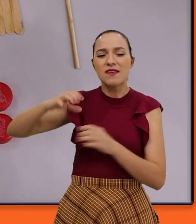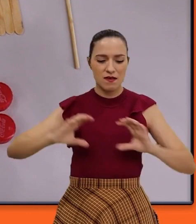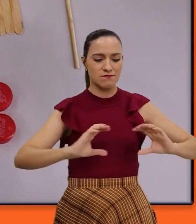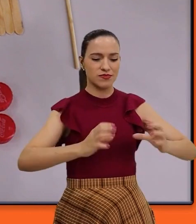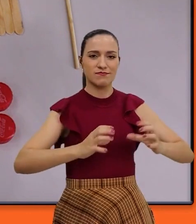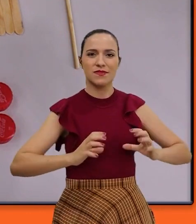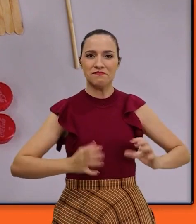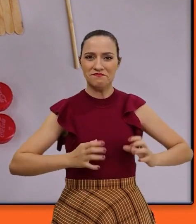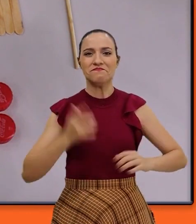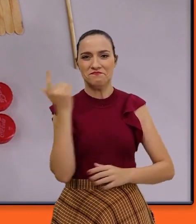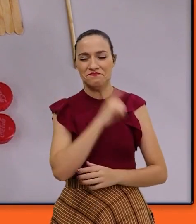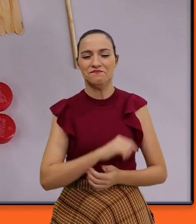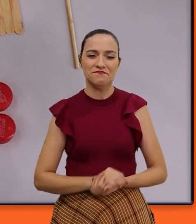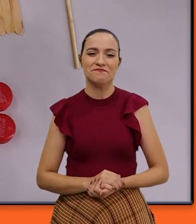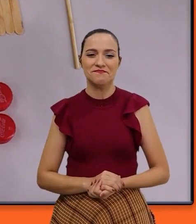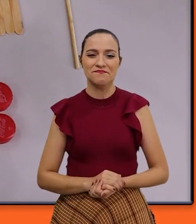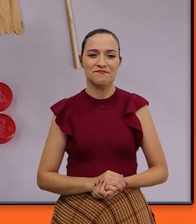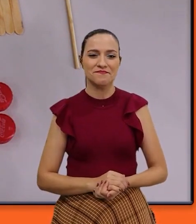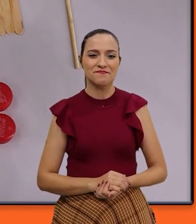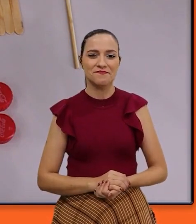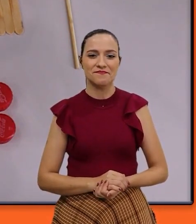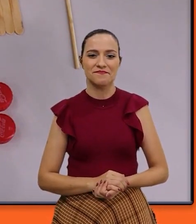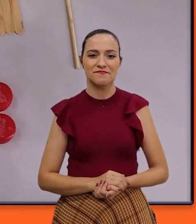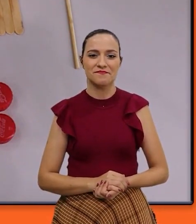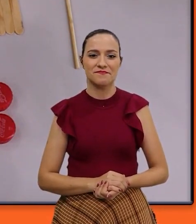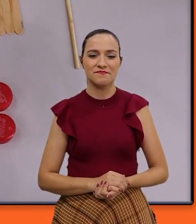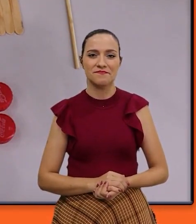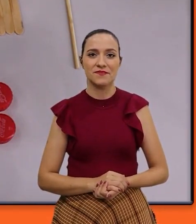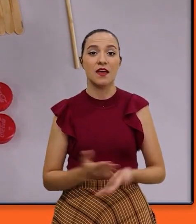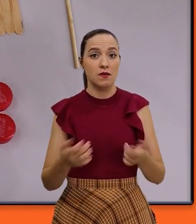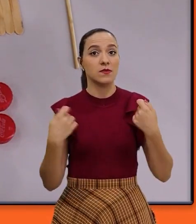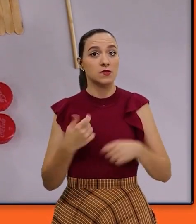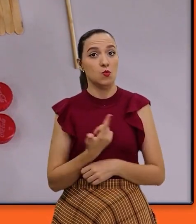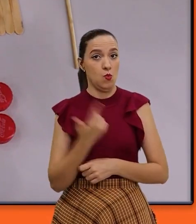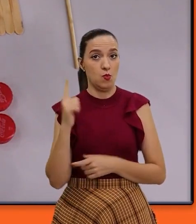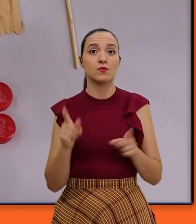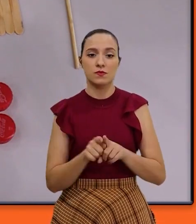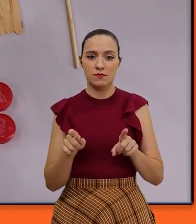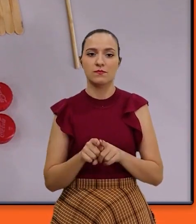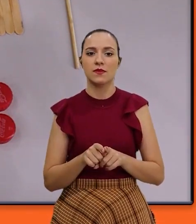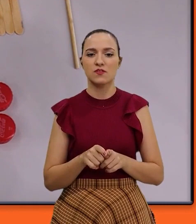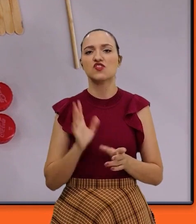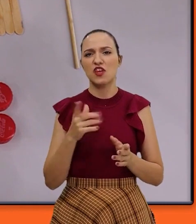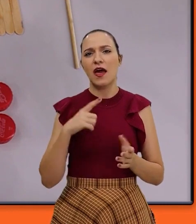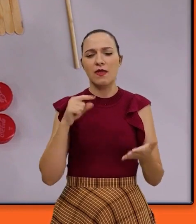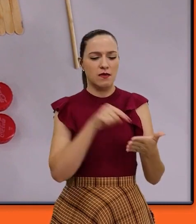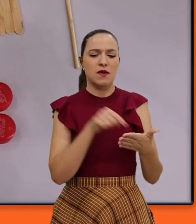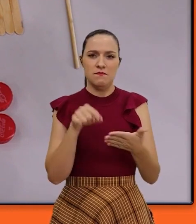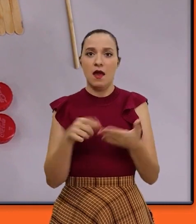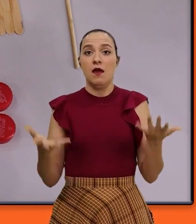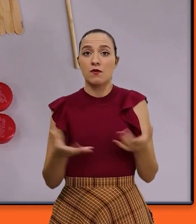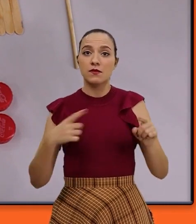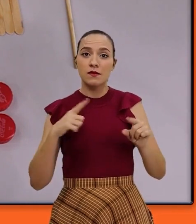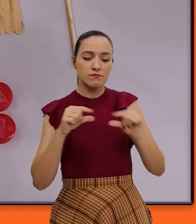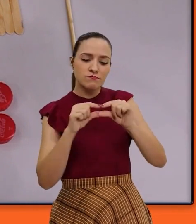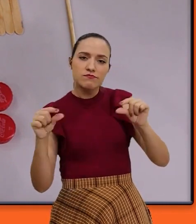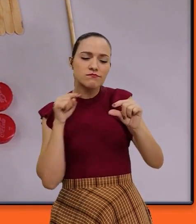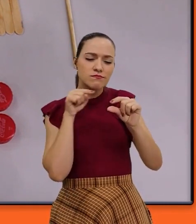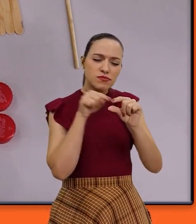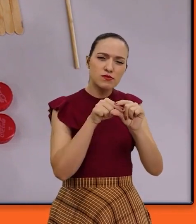dessa moto. Bom, preciso furar o outro palito. Eu já fiz a minha marcação aqui. Então já